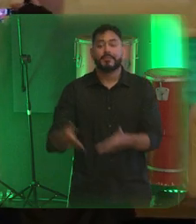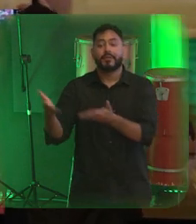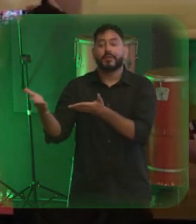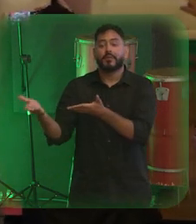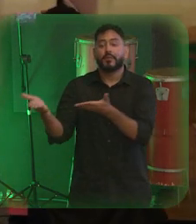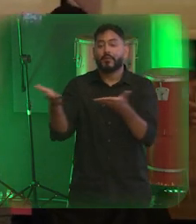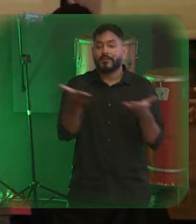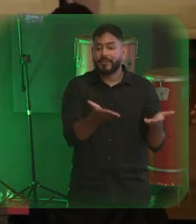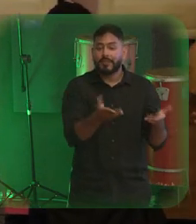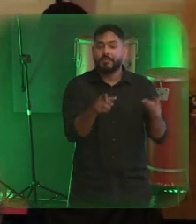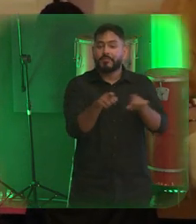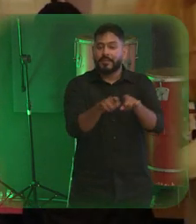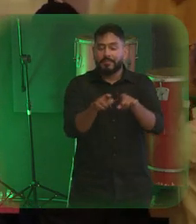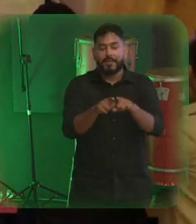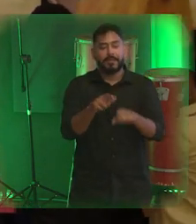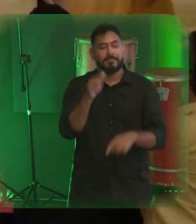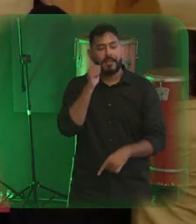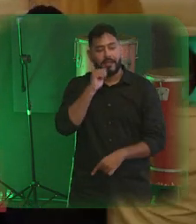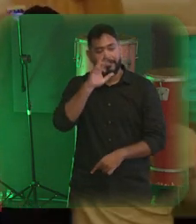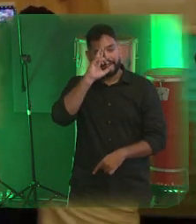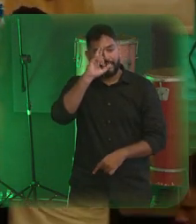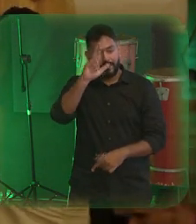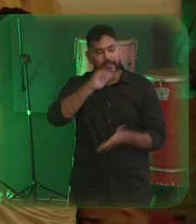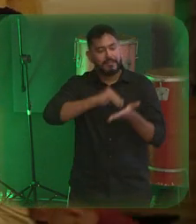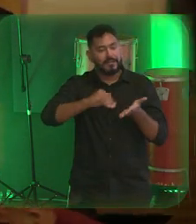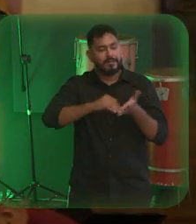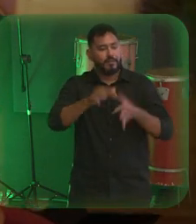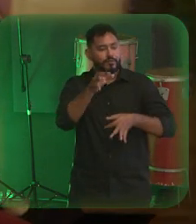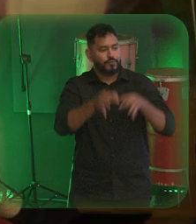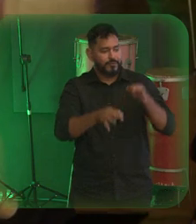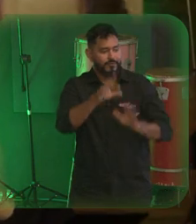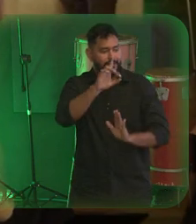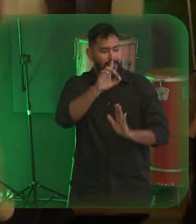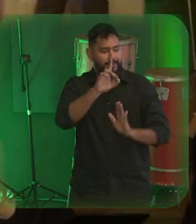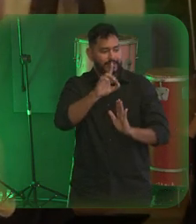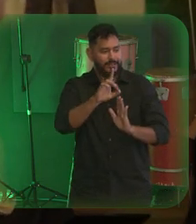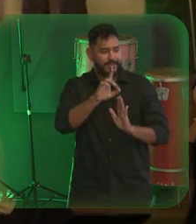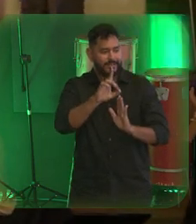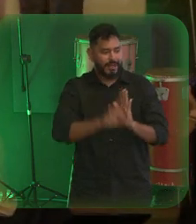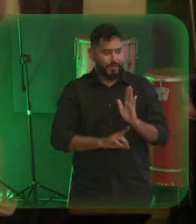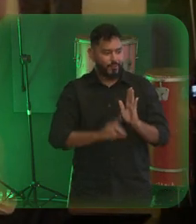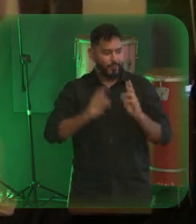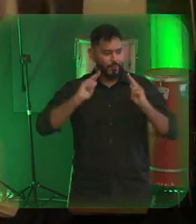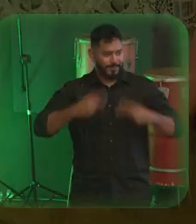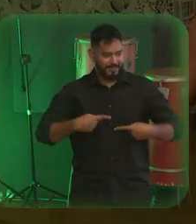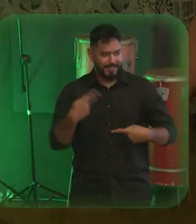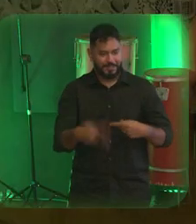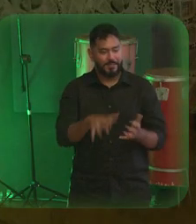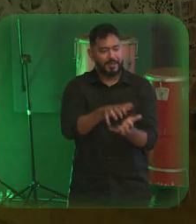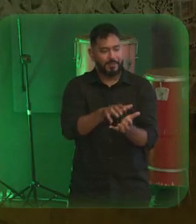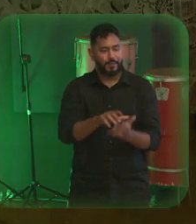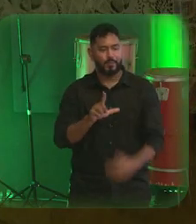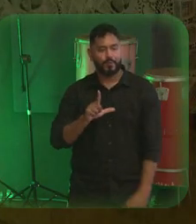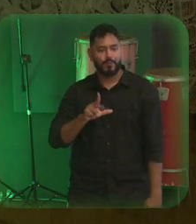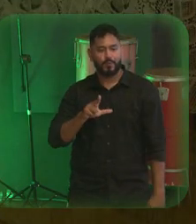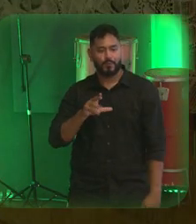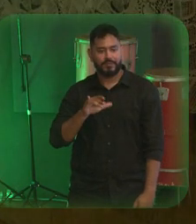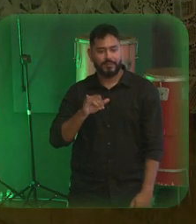Convidamos a senhora secretária de Justiça e Direitos Humanos de Pernambuco, Lucinha Mota.